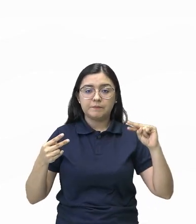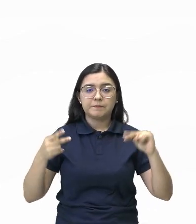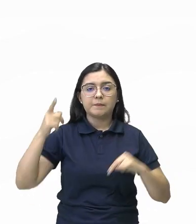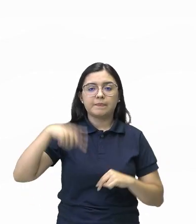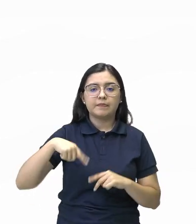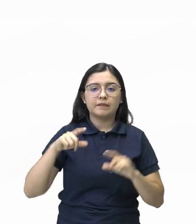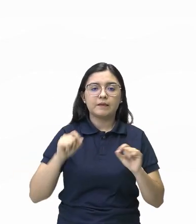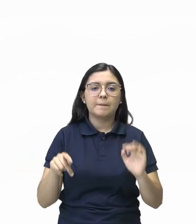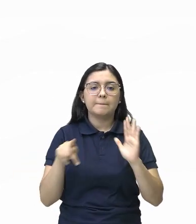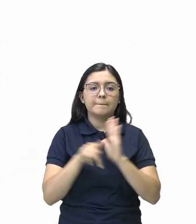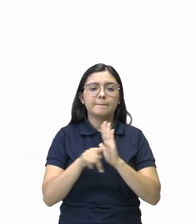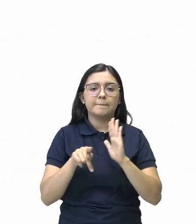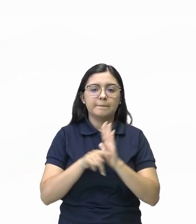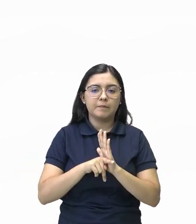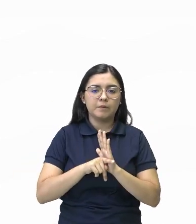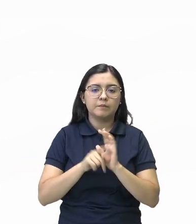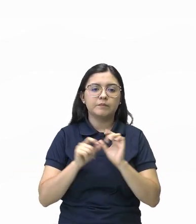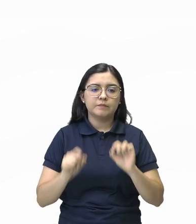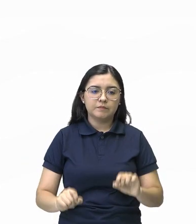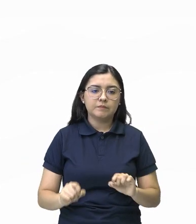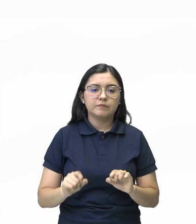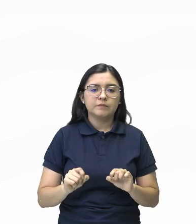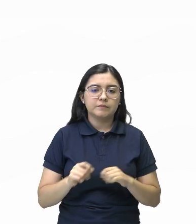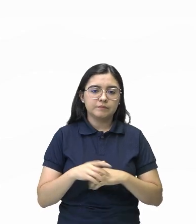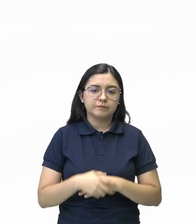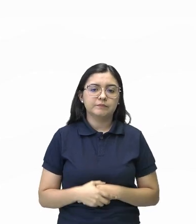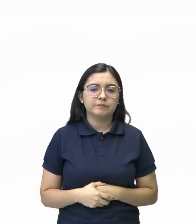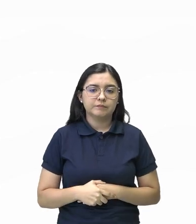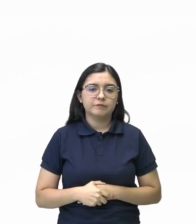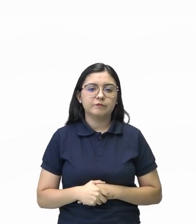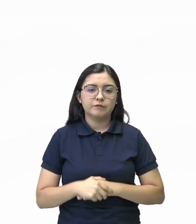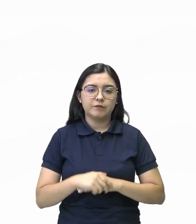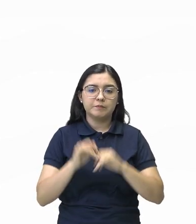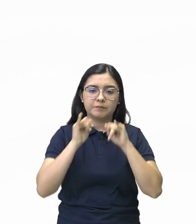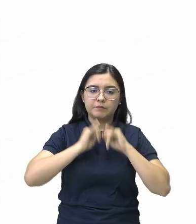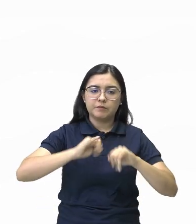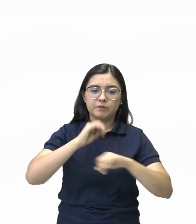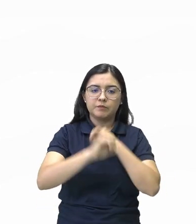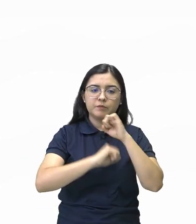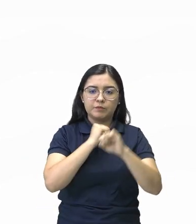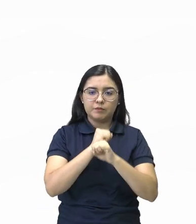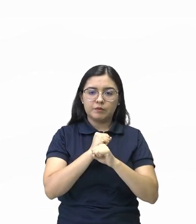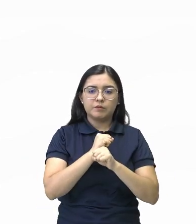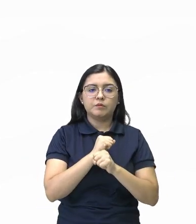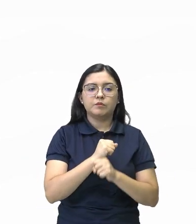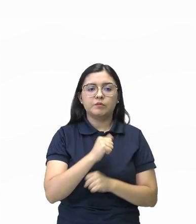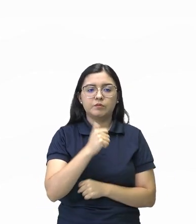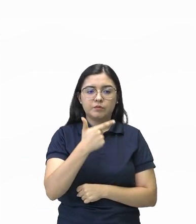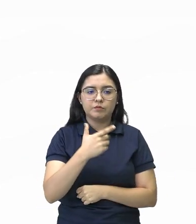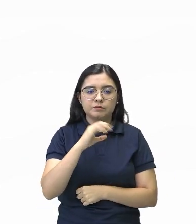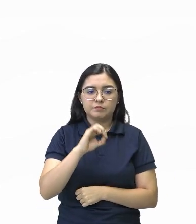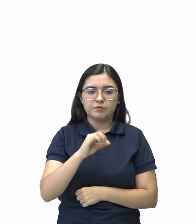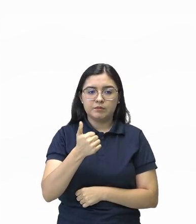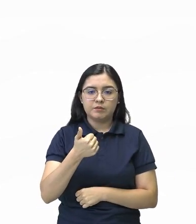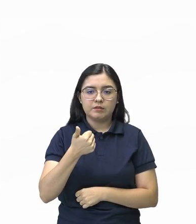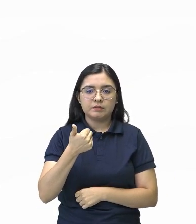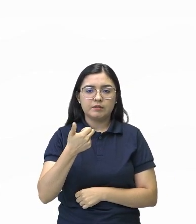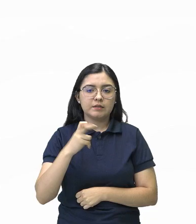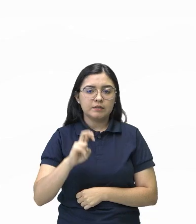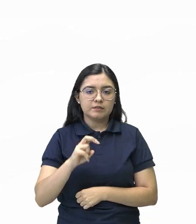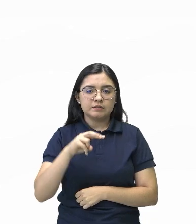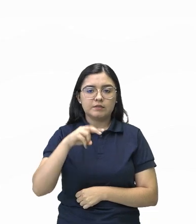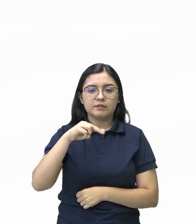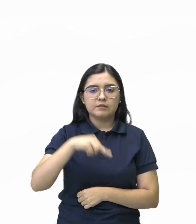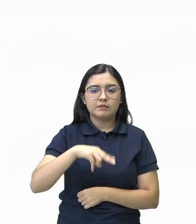uma fonte da revista Nature, né, que foi publicada em 2015. Qual é a limitação da